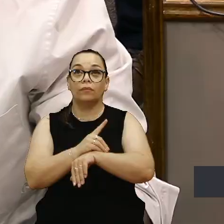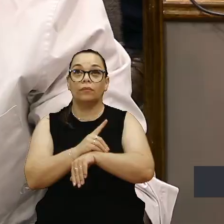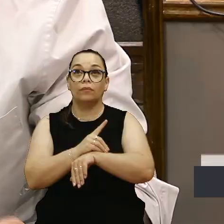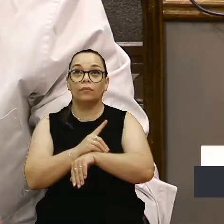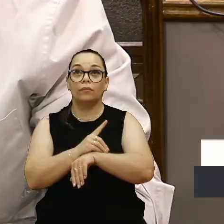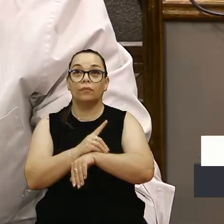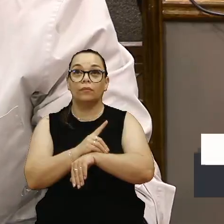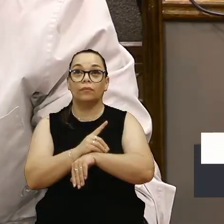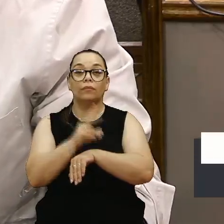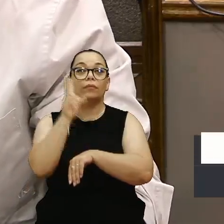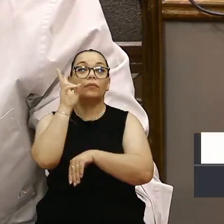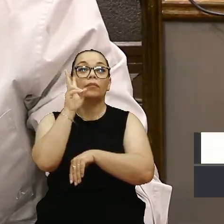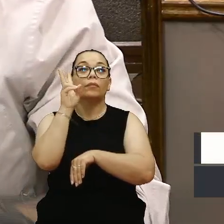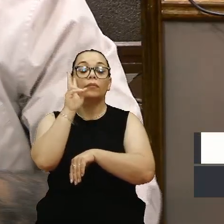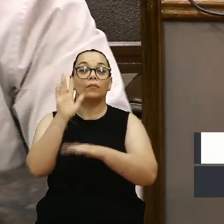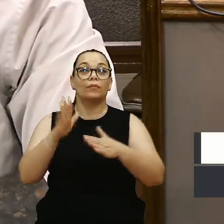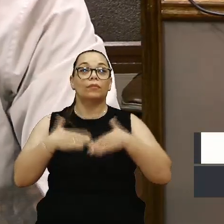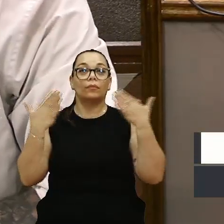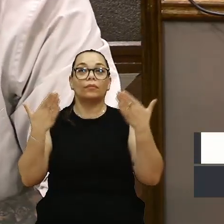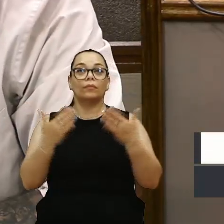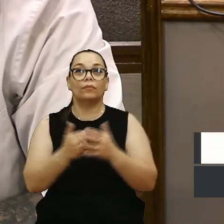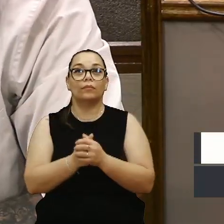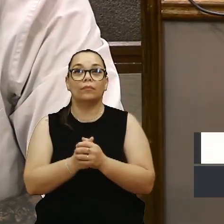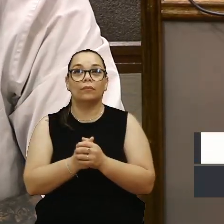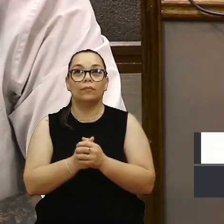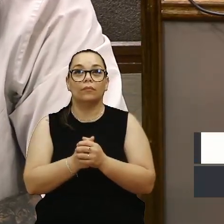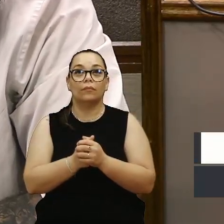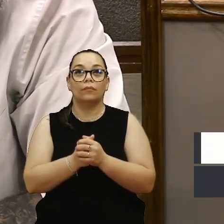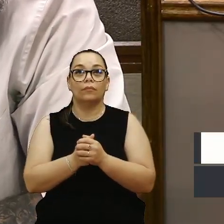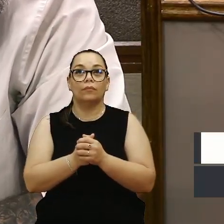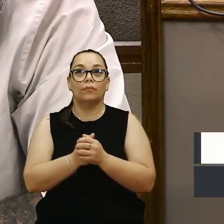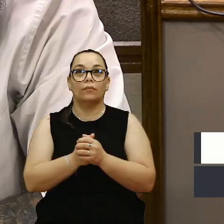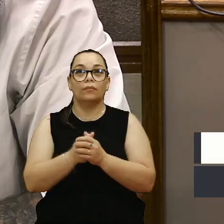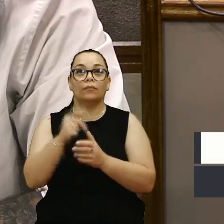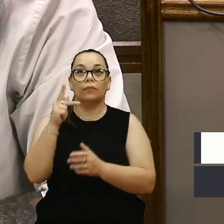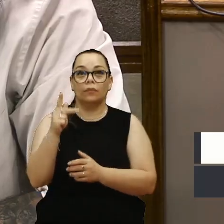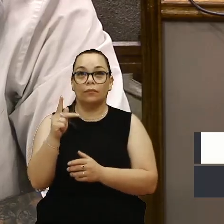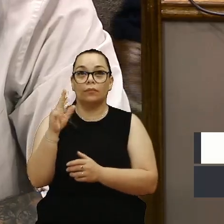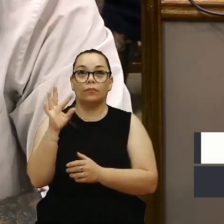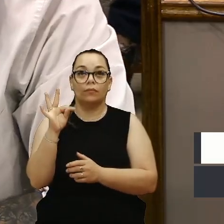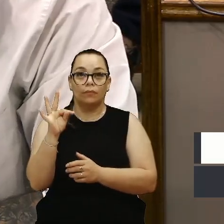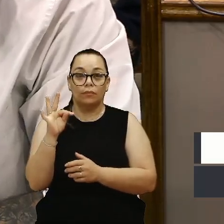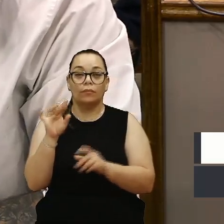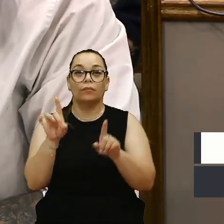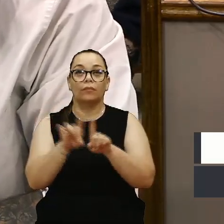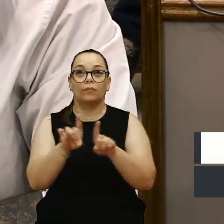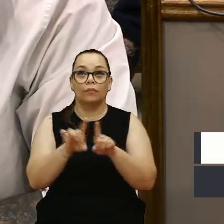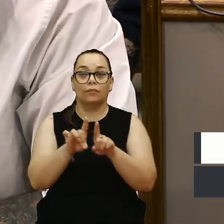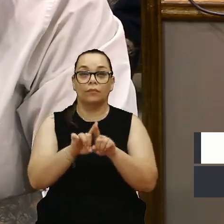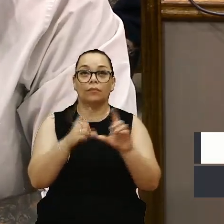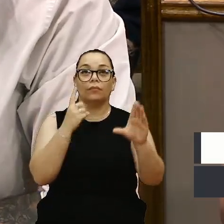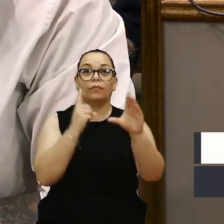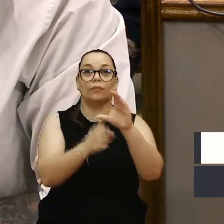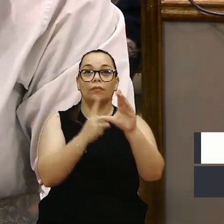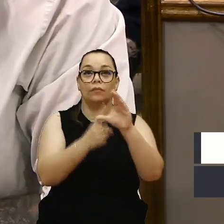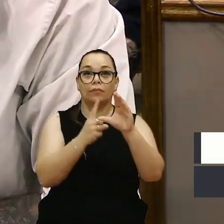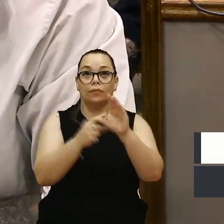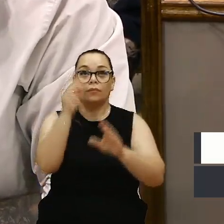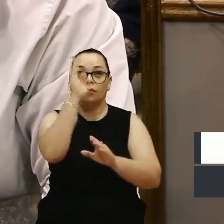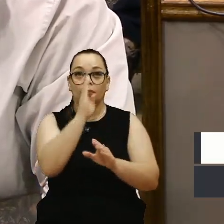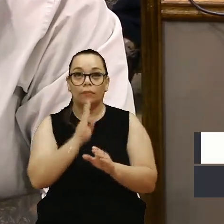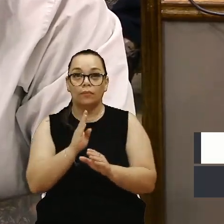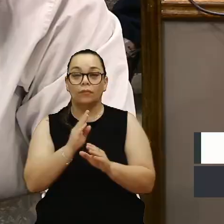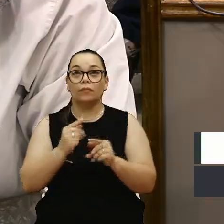me traz algumas surpresas. A bancada do Partido dos Trabalhadores e a bancada comunista do Brasil faz